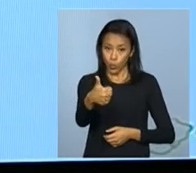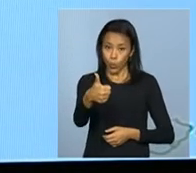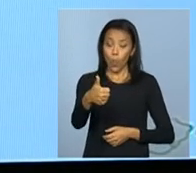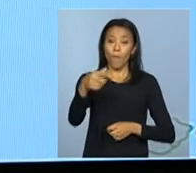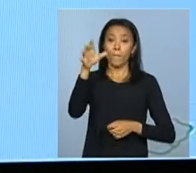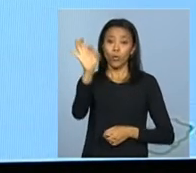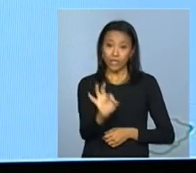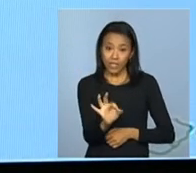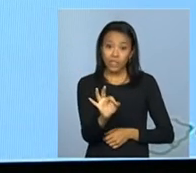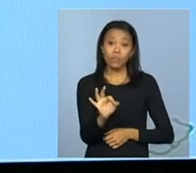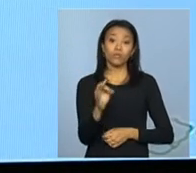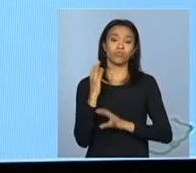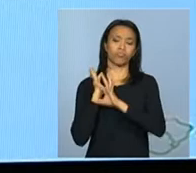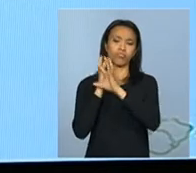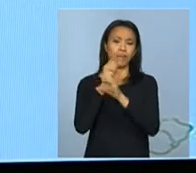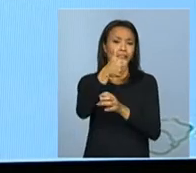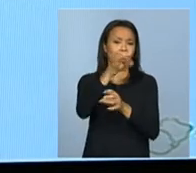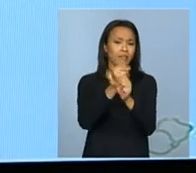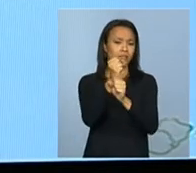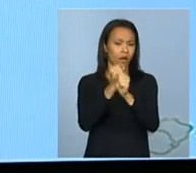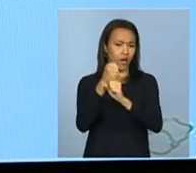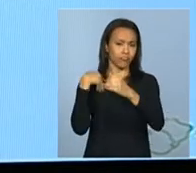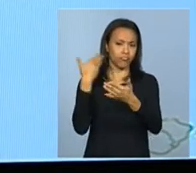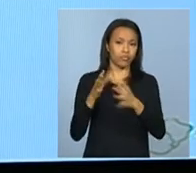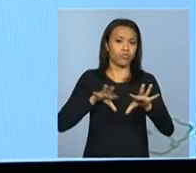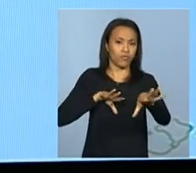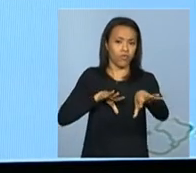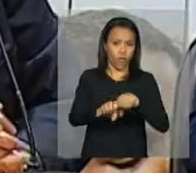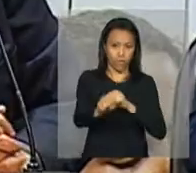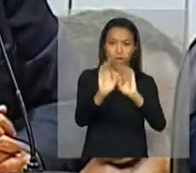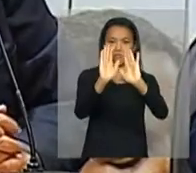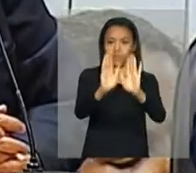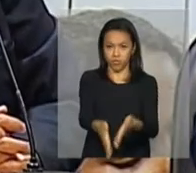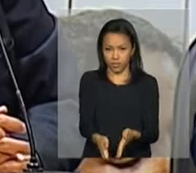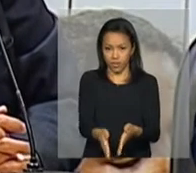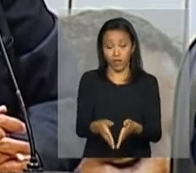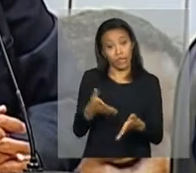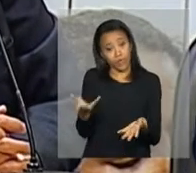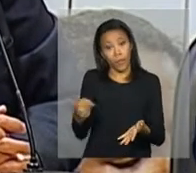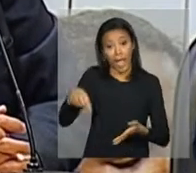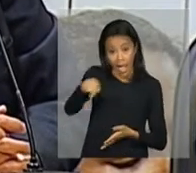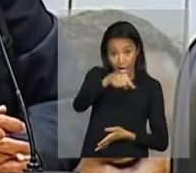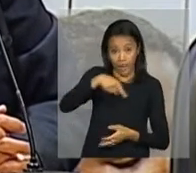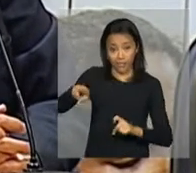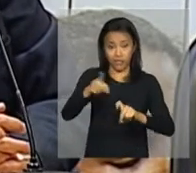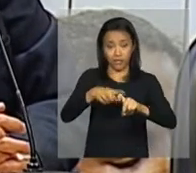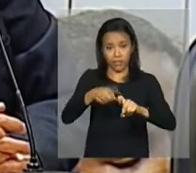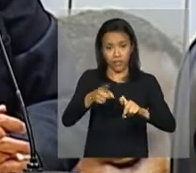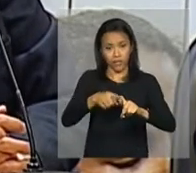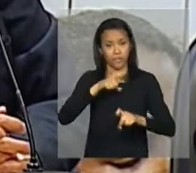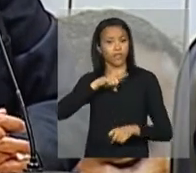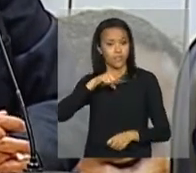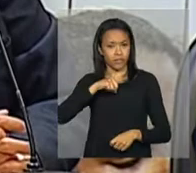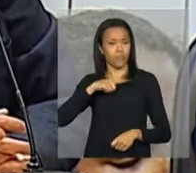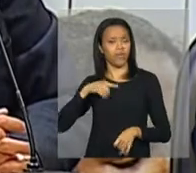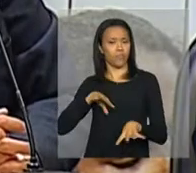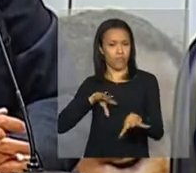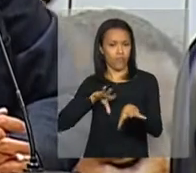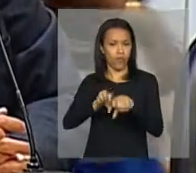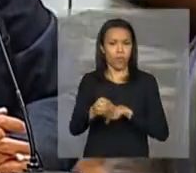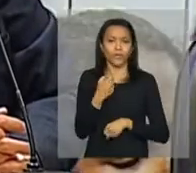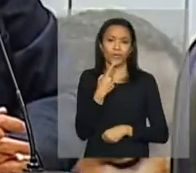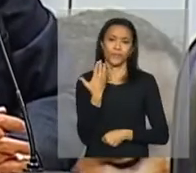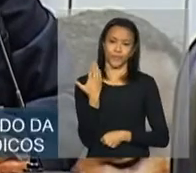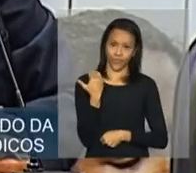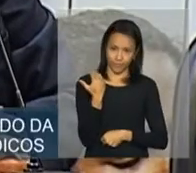cento se formaram nos últimos dez anos não sejam continente médico com a característica de serem ter uma formação recente